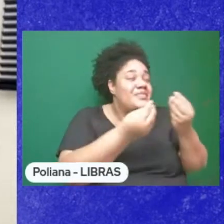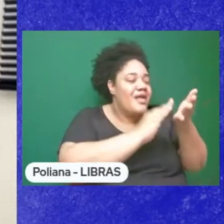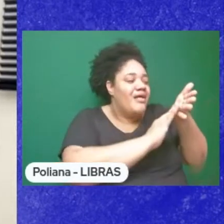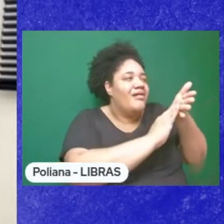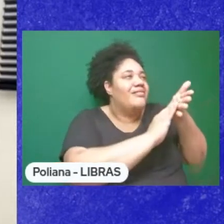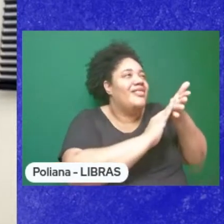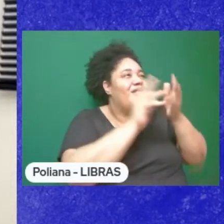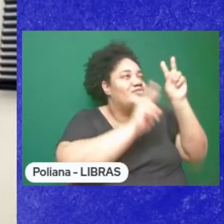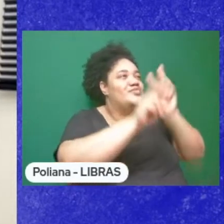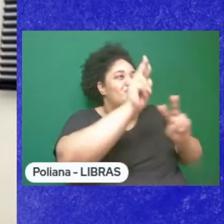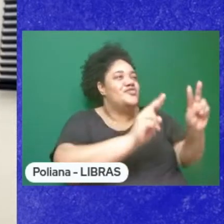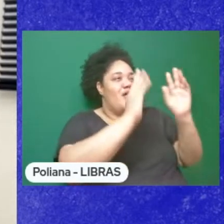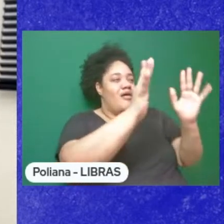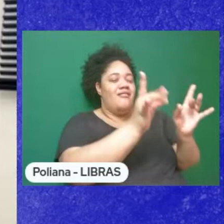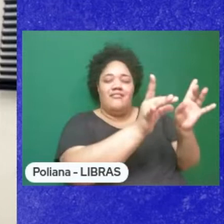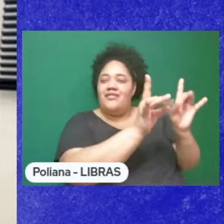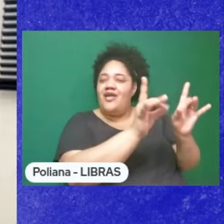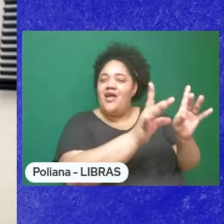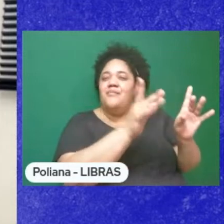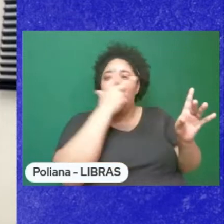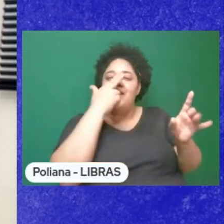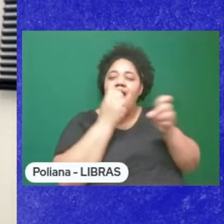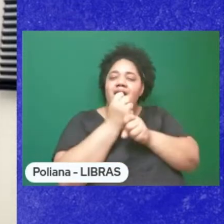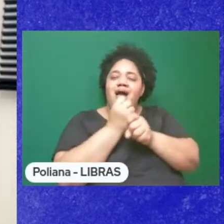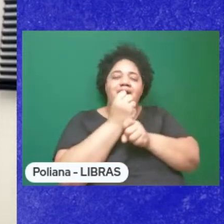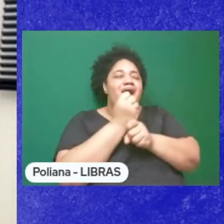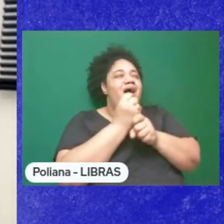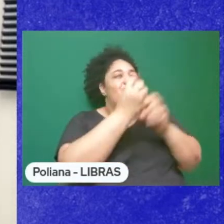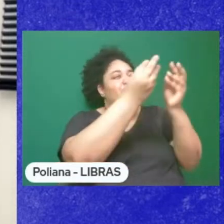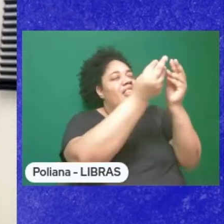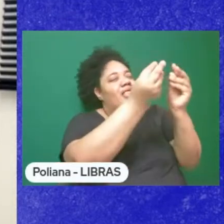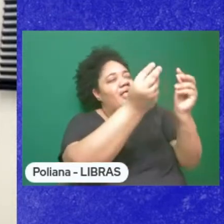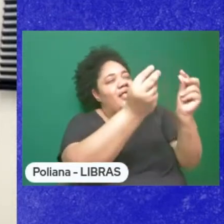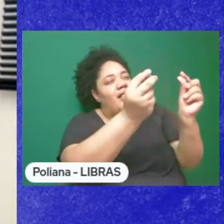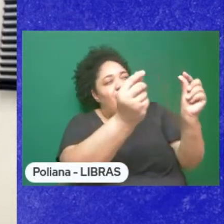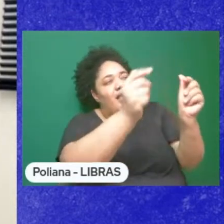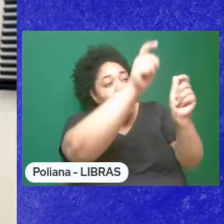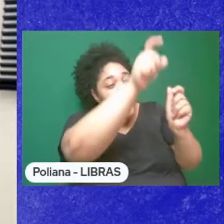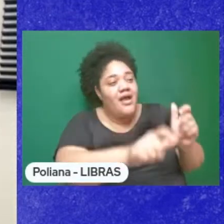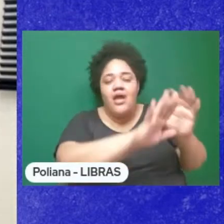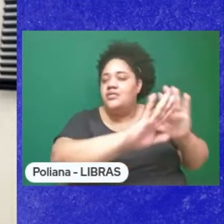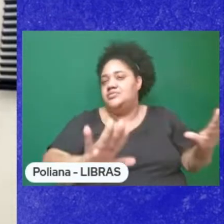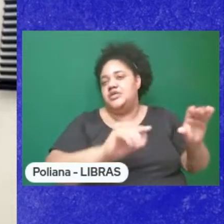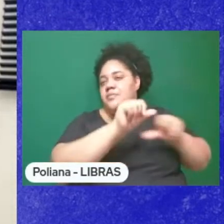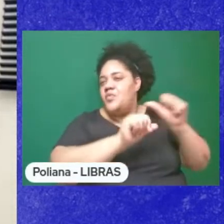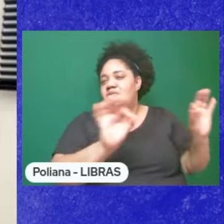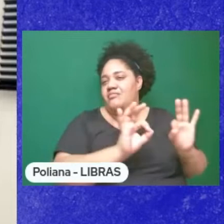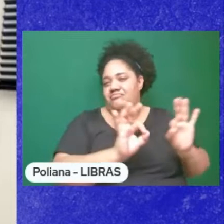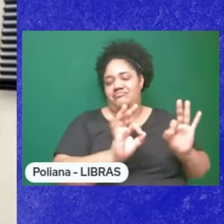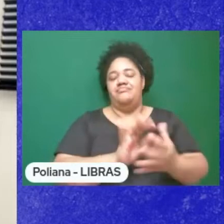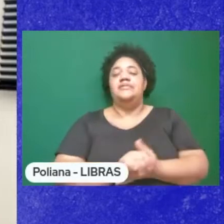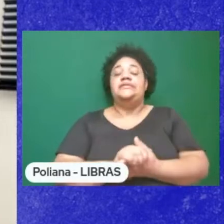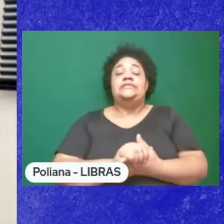estética. De como a barraquinha realmente é, né, da feira. E eu gosto